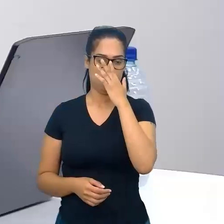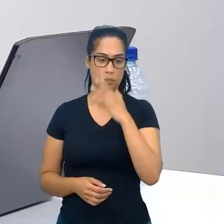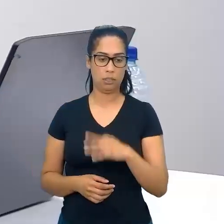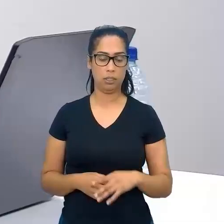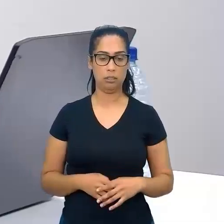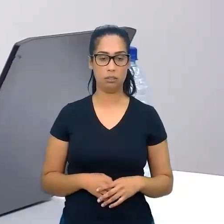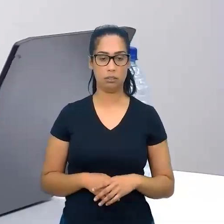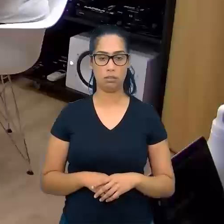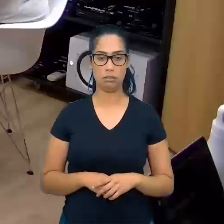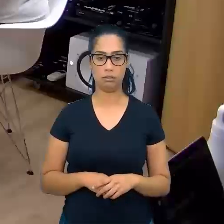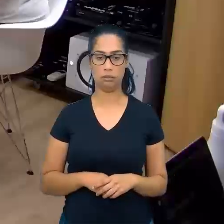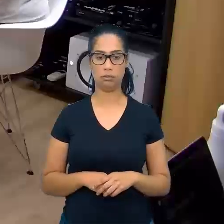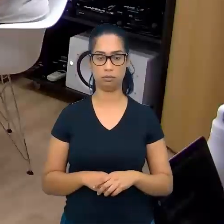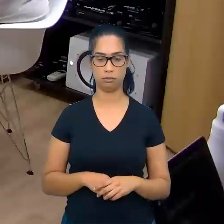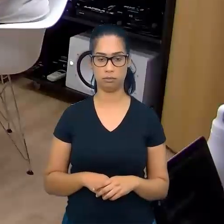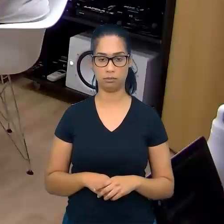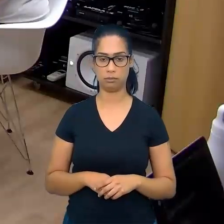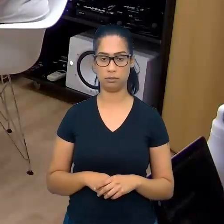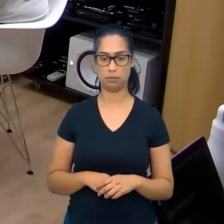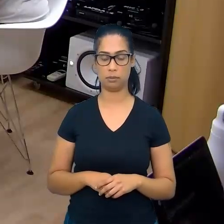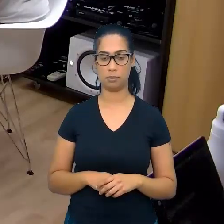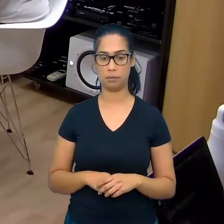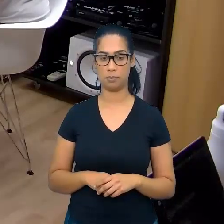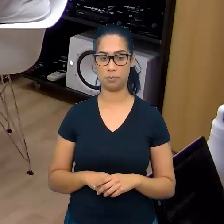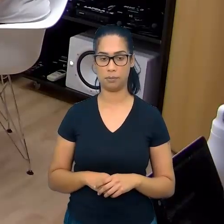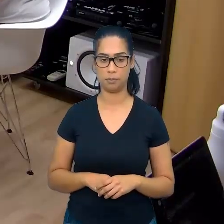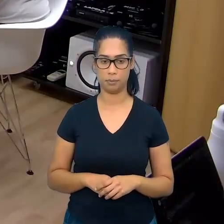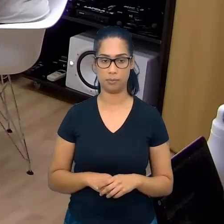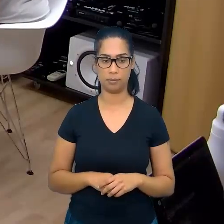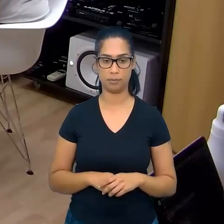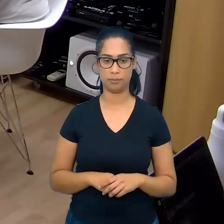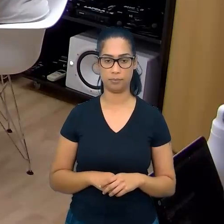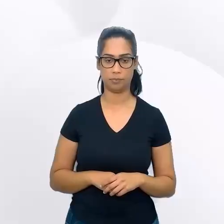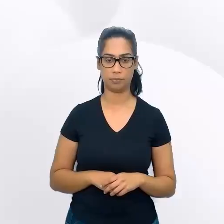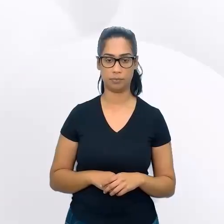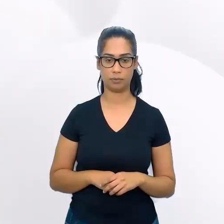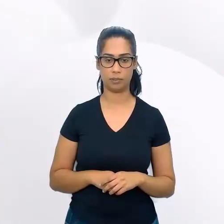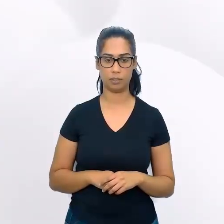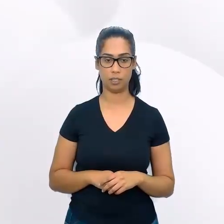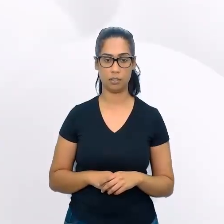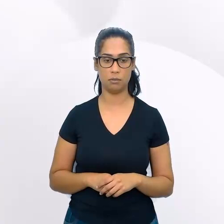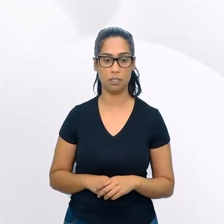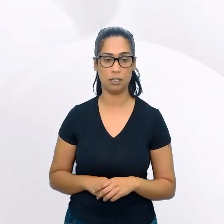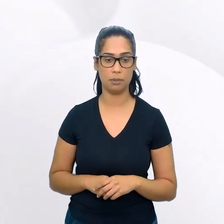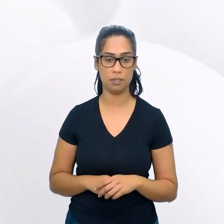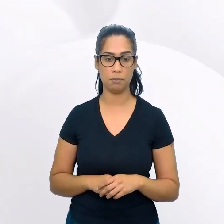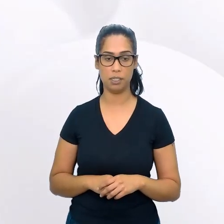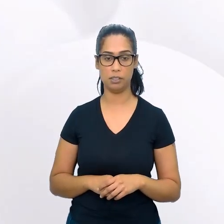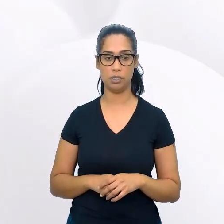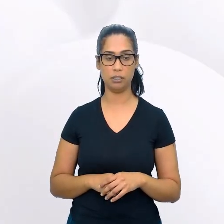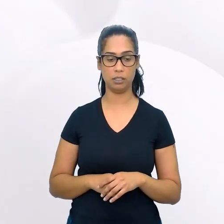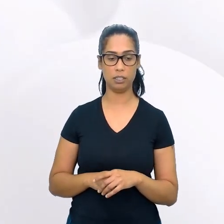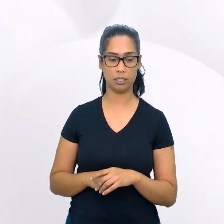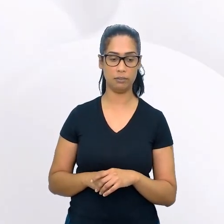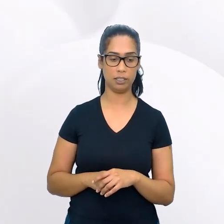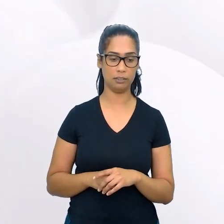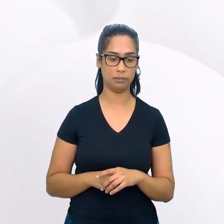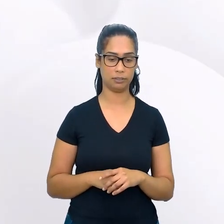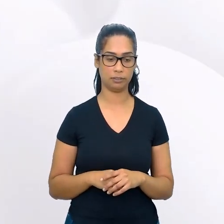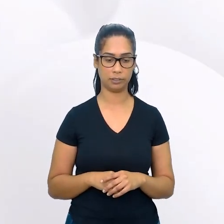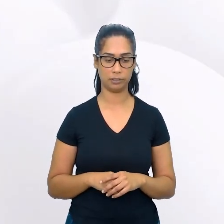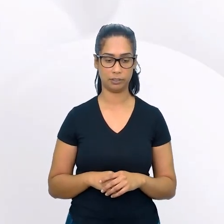voltando ali o registro na sede que a gente estava lendo os comentários aqui no chat